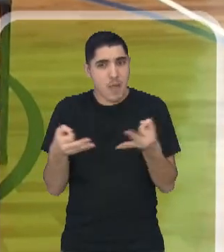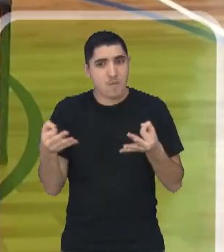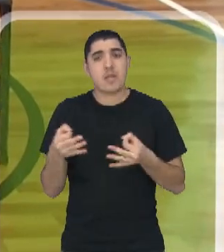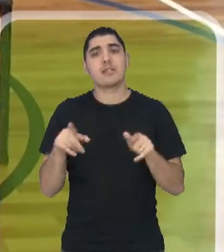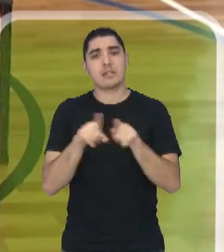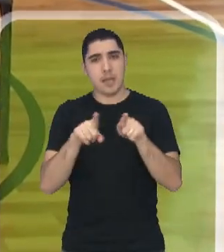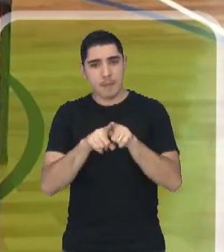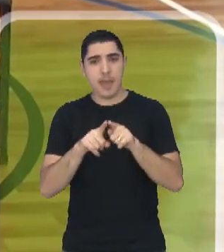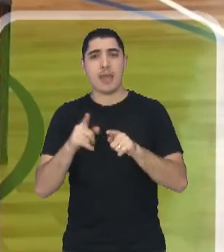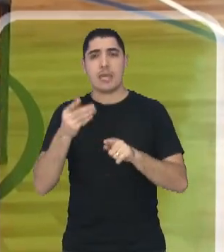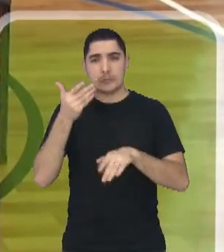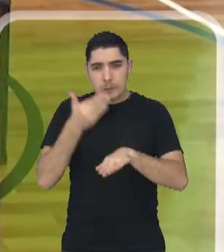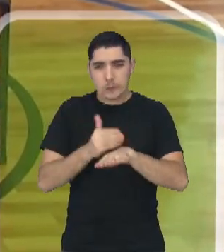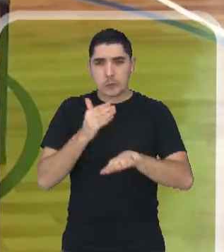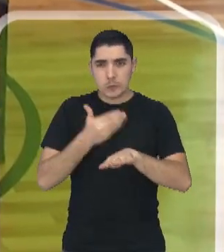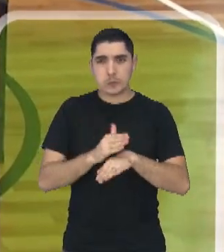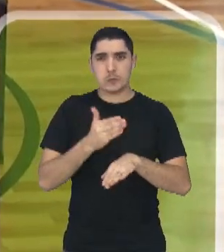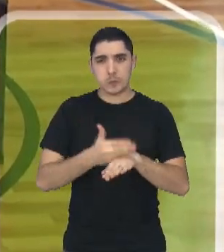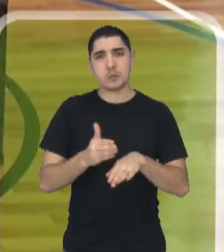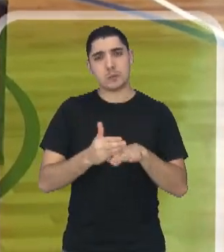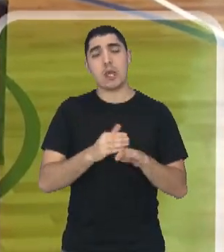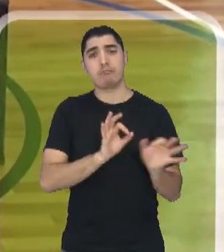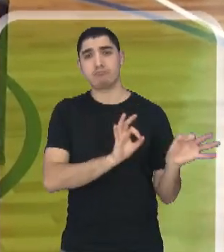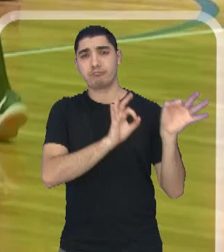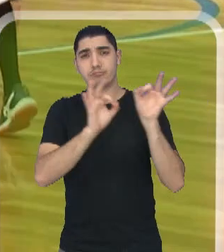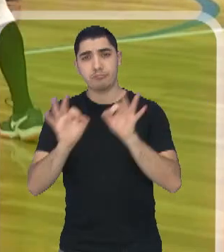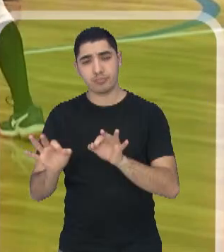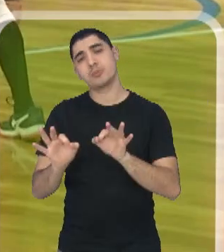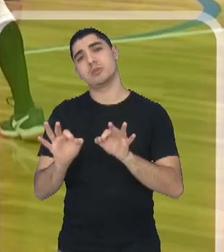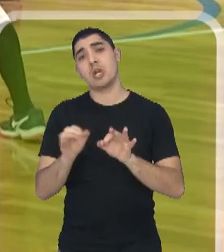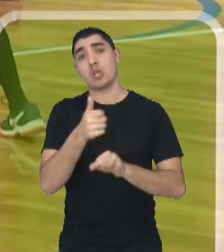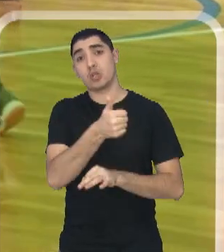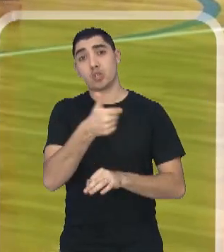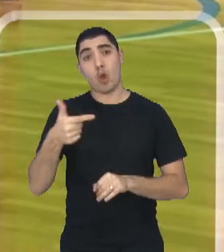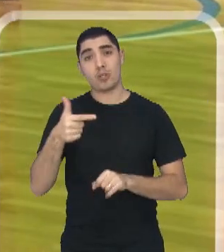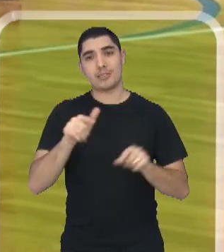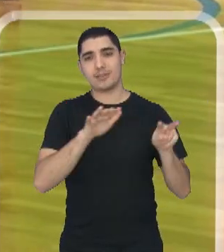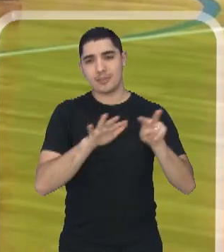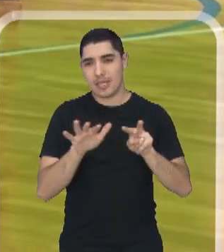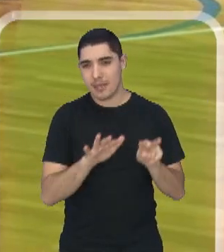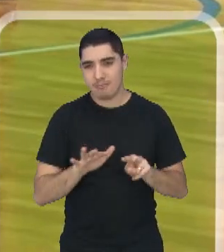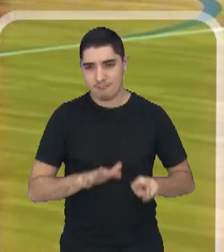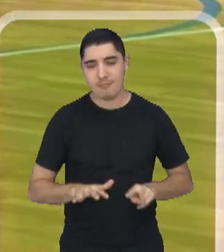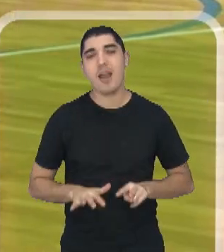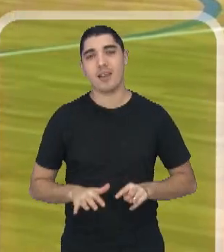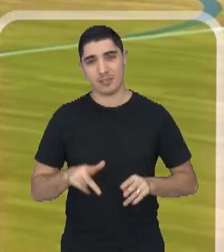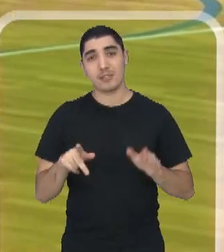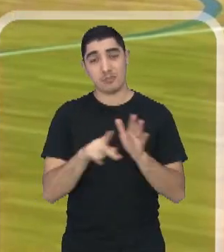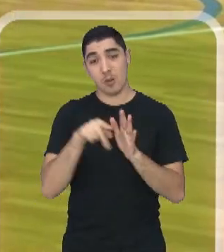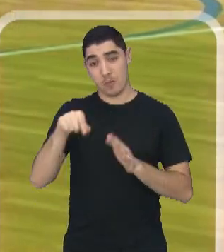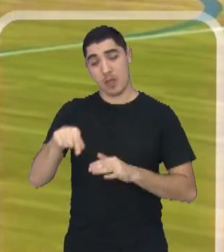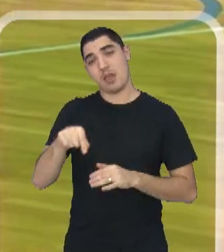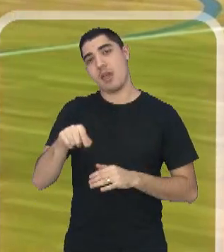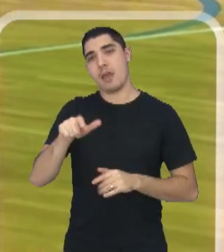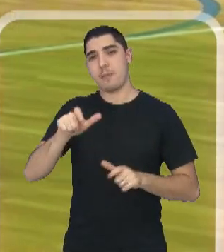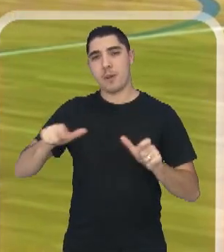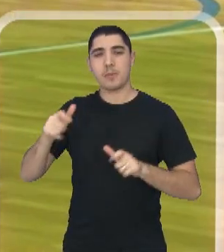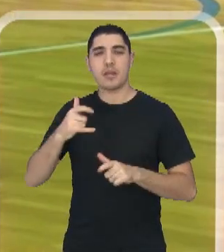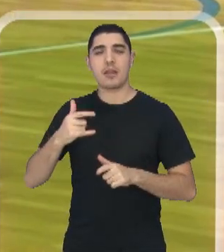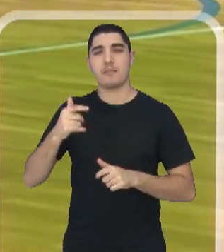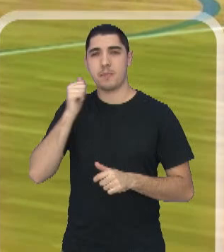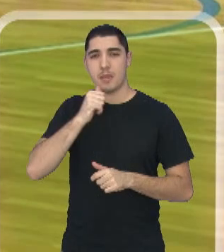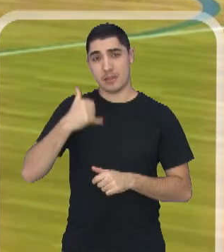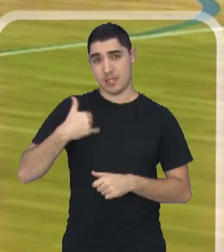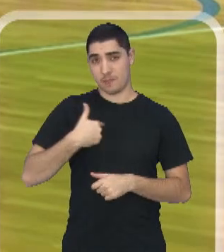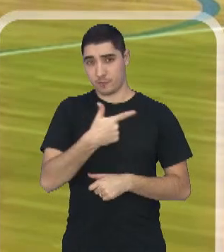sendo colocados em prática ao longo de 12 semanas para a estreia do time feminino de vôlei sub-21 do São José